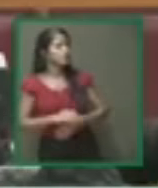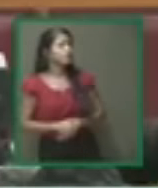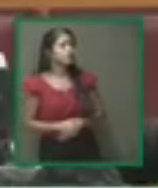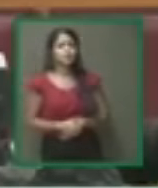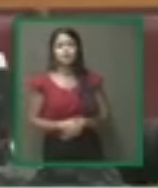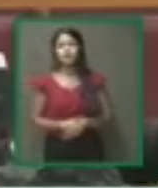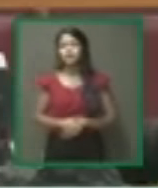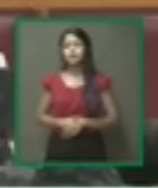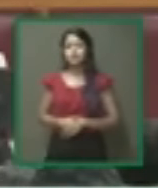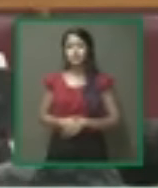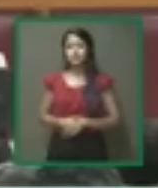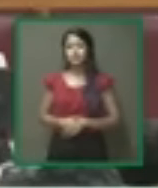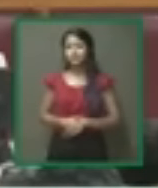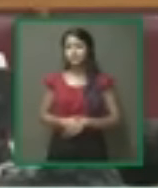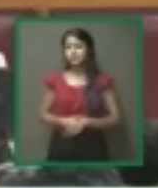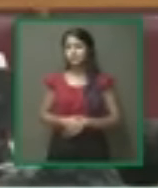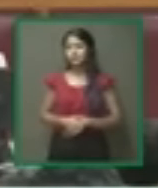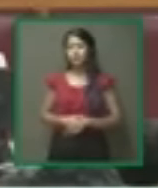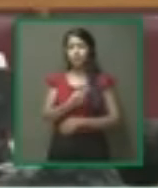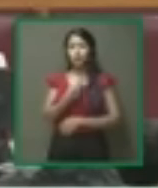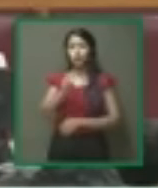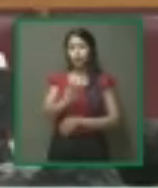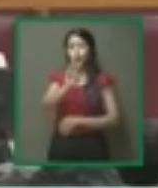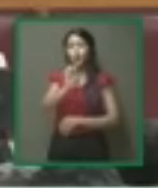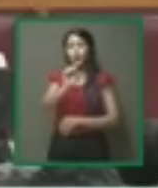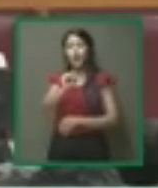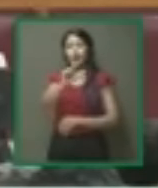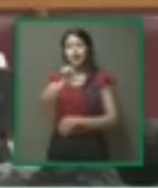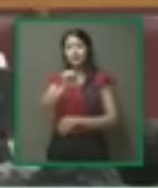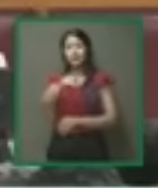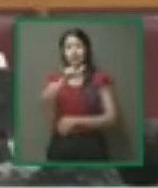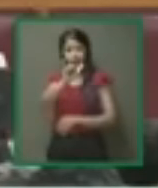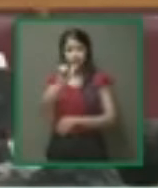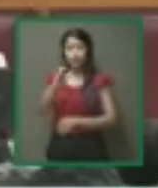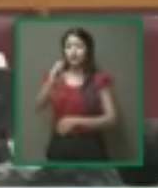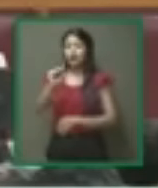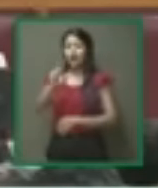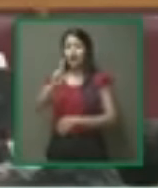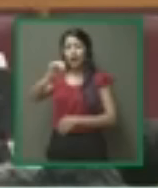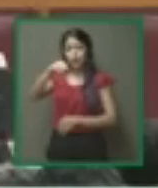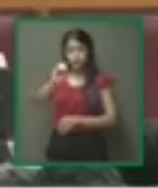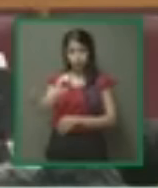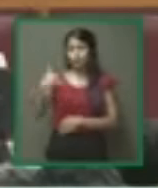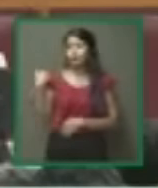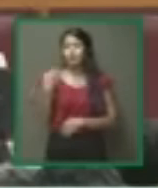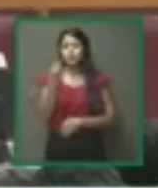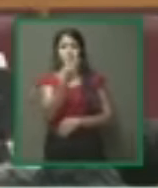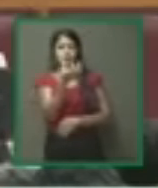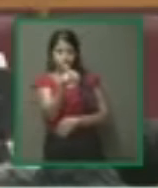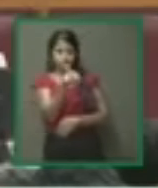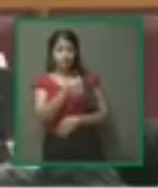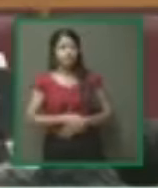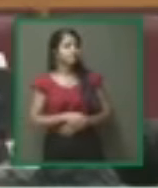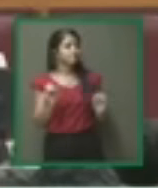testar direitinho. Me chamo Wesley Lieverson Nogueira do Carmo, tenho 36 anos.